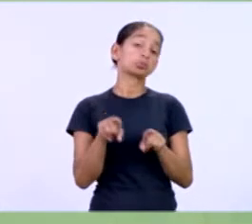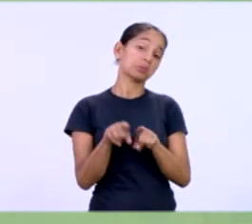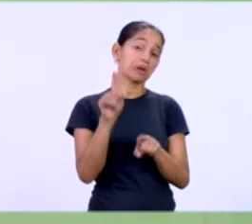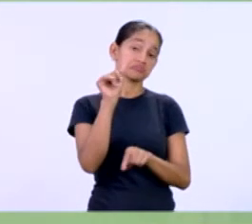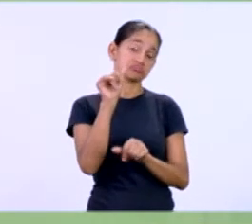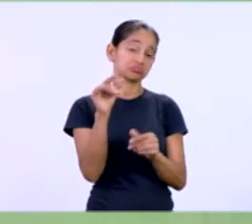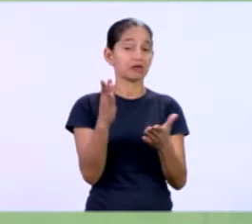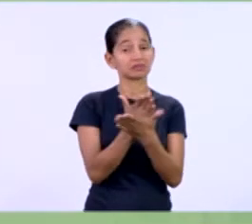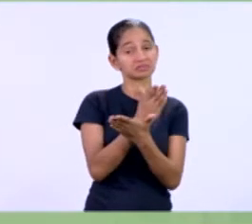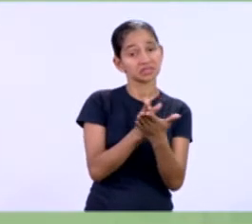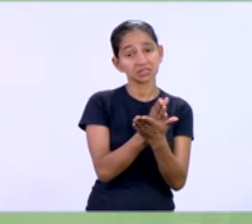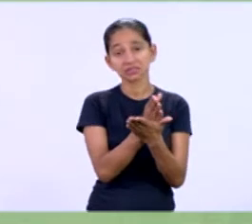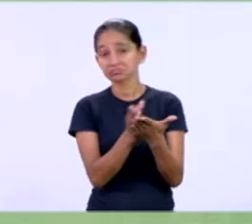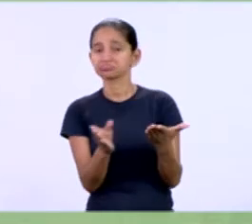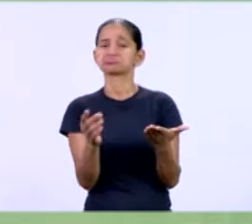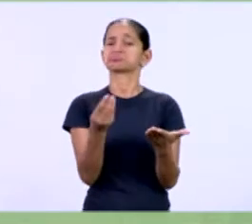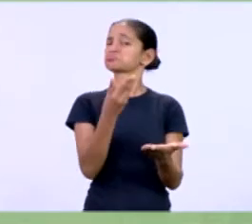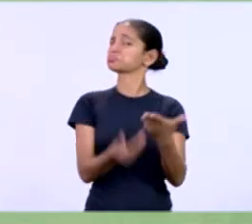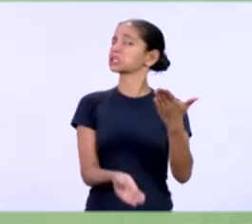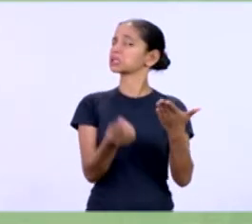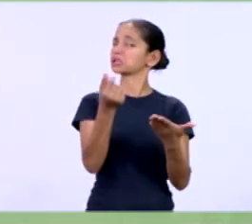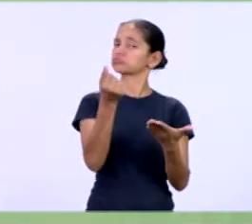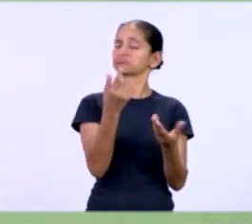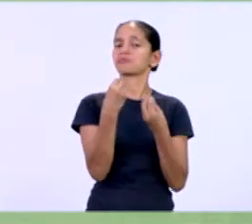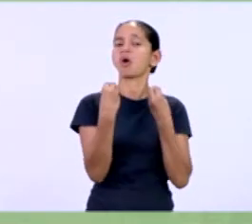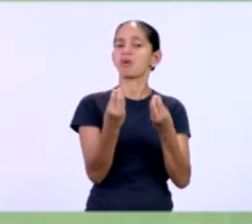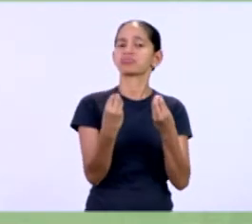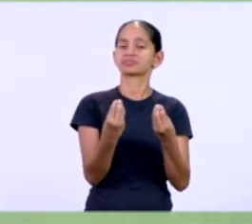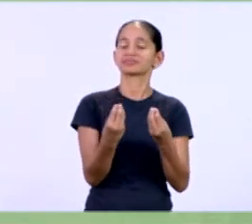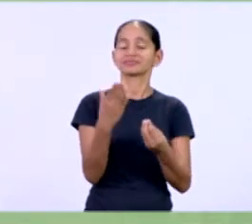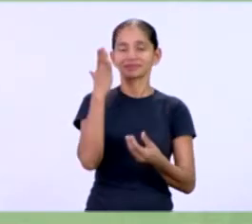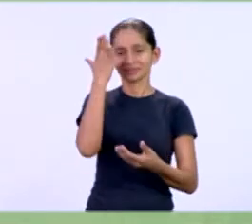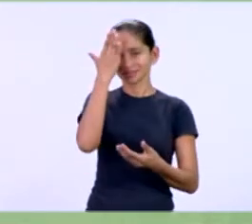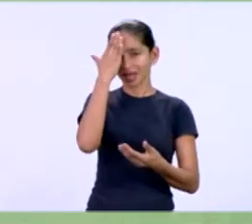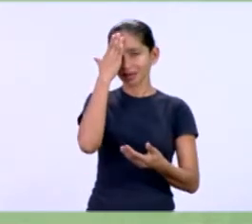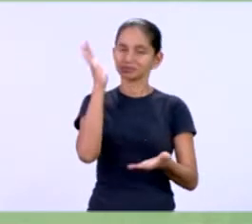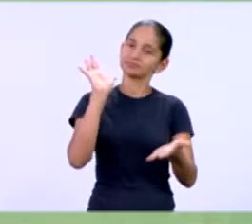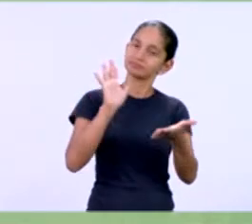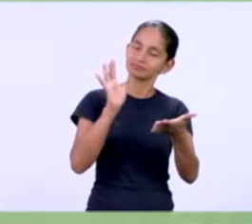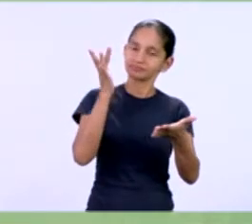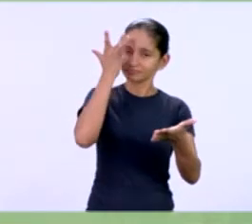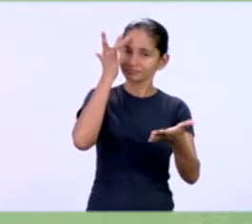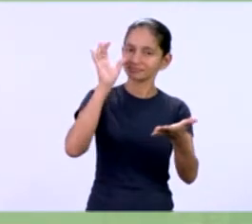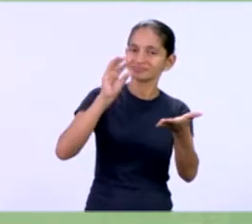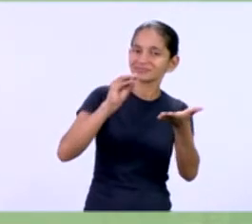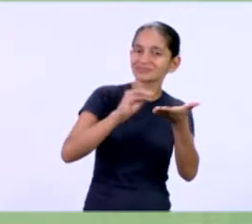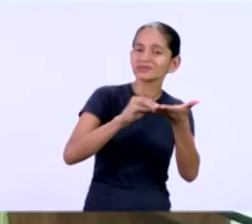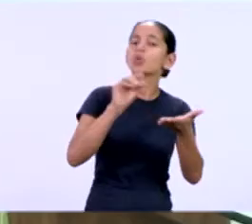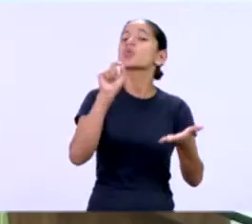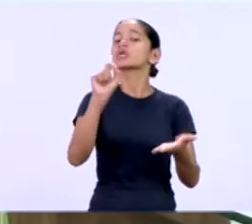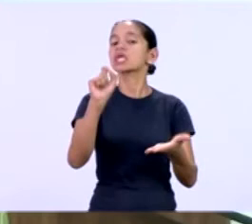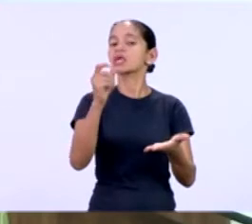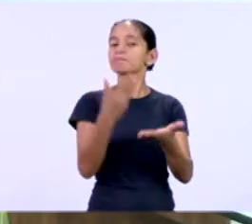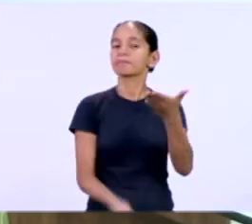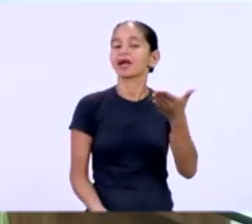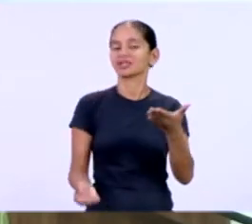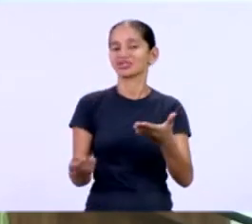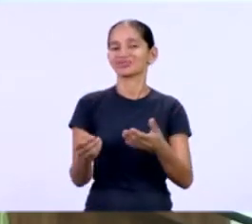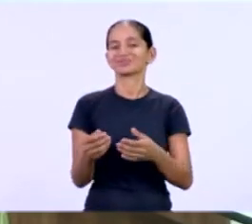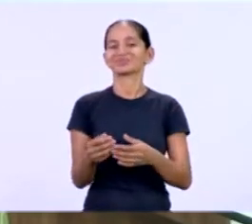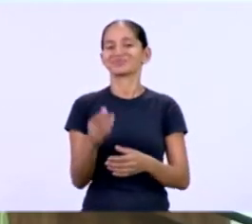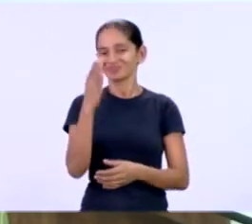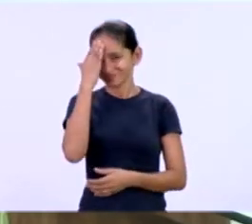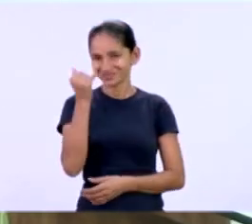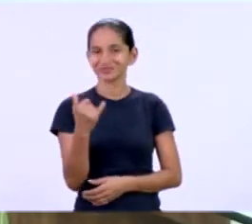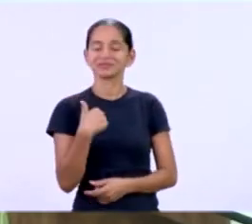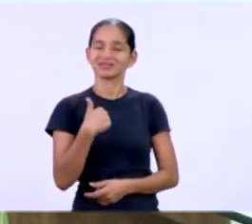de recursos financeiros. Então, o controle diário do caixa é uma coisa muito importante para a organização, para o